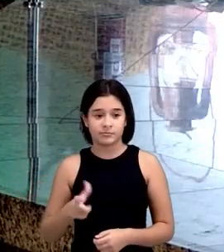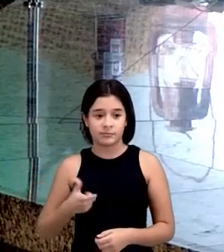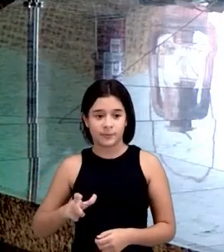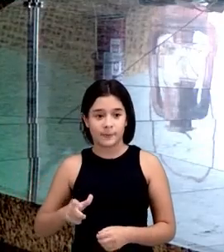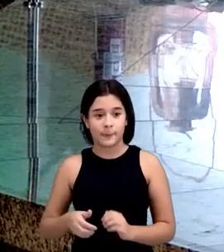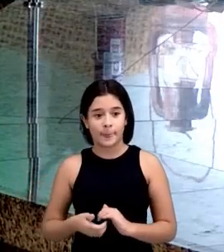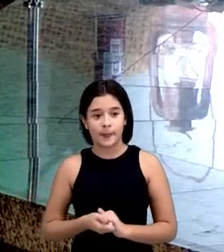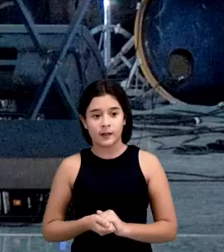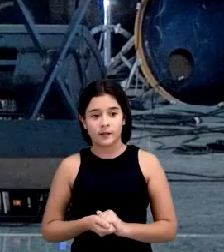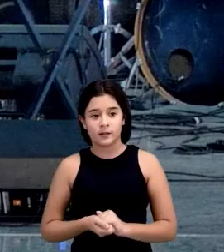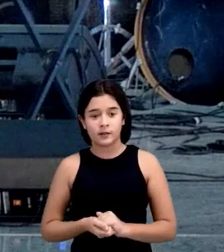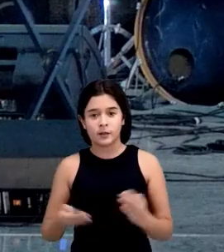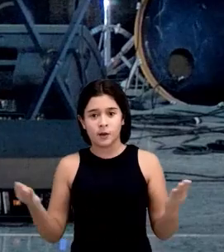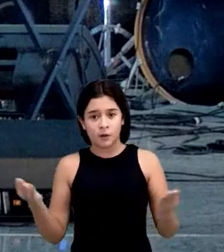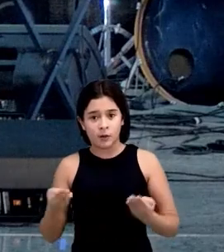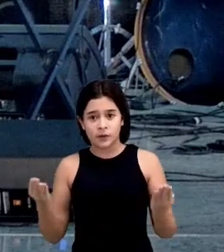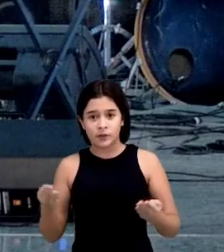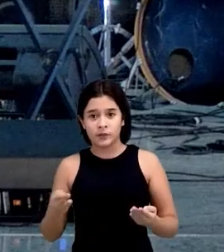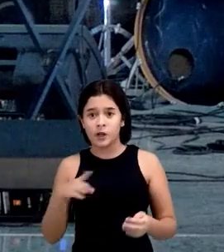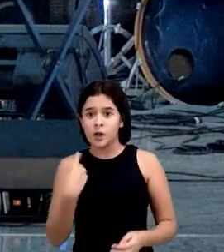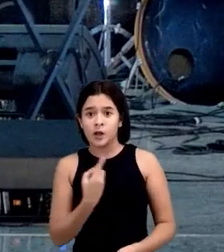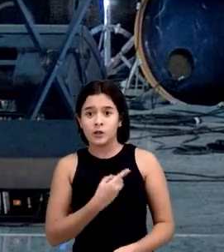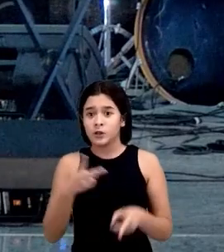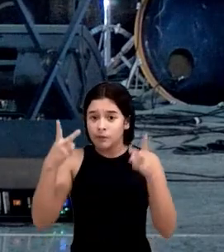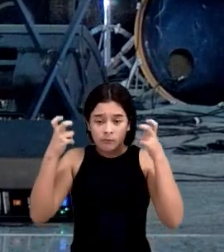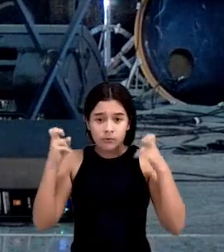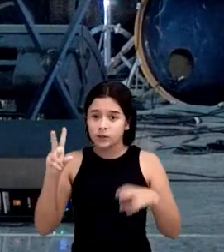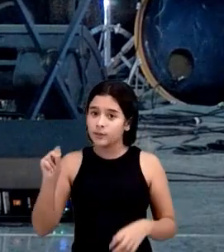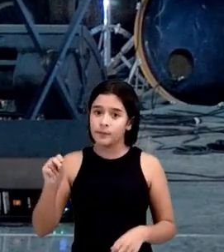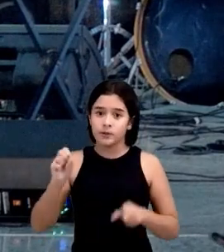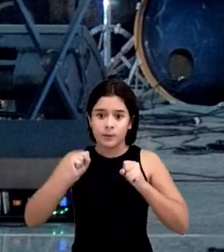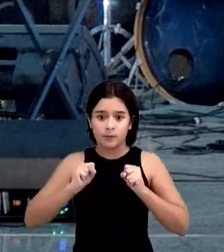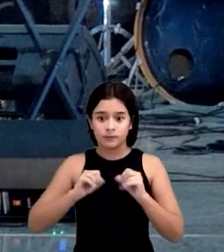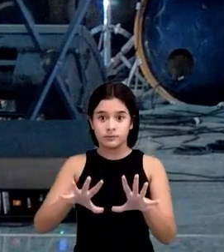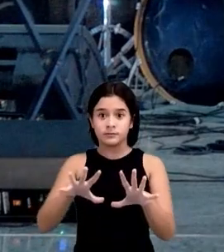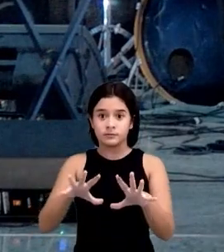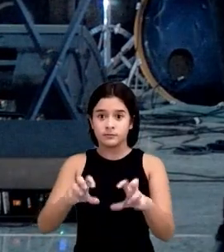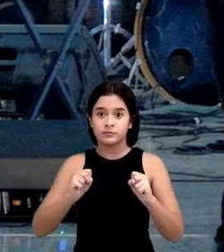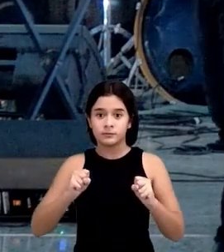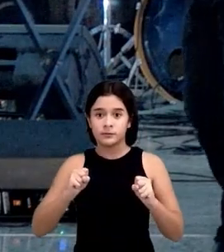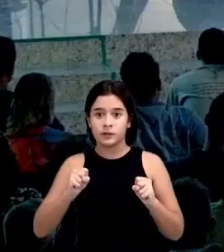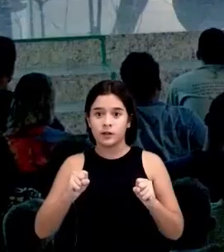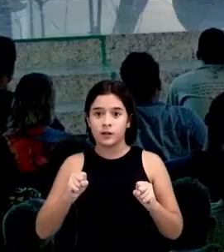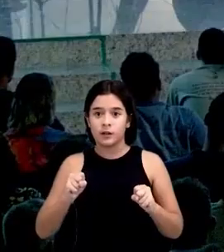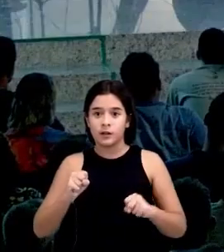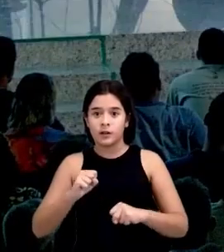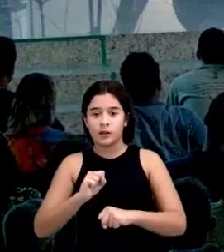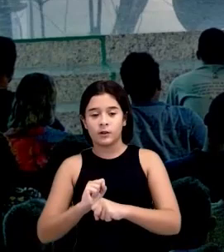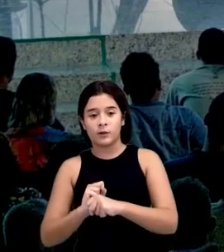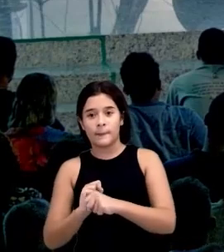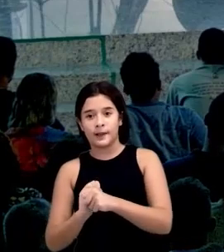cena. Aliás, a gente já está no patamar que a gente diz assim, né? Alexa, chegando em casa.